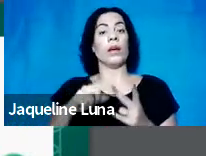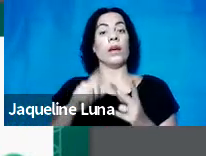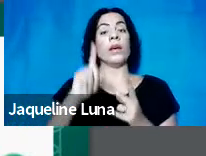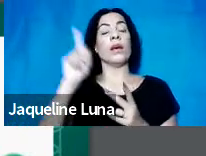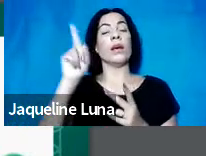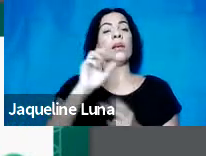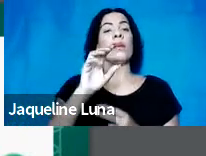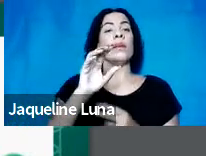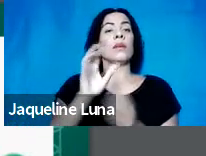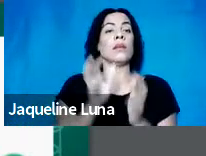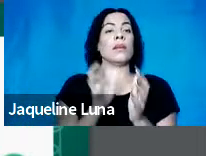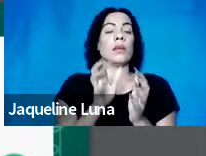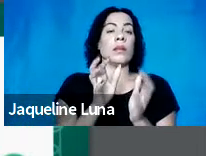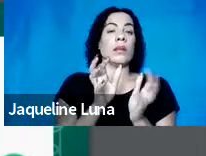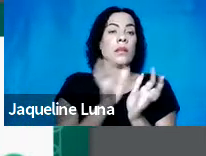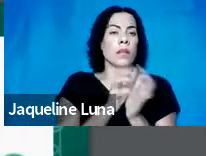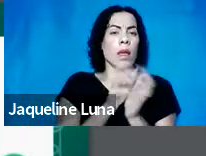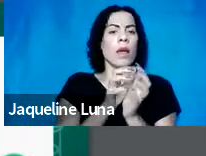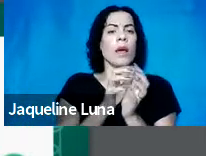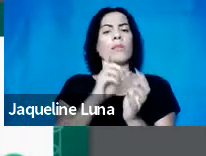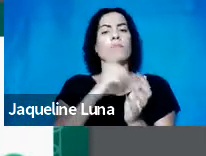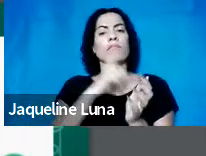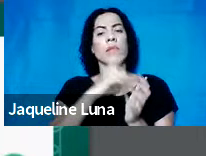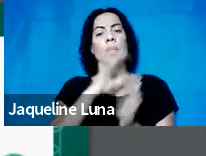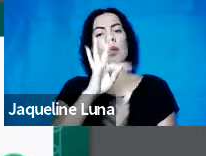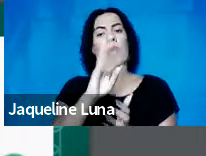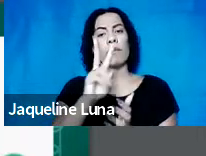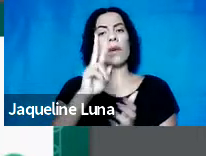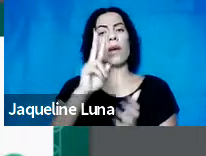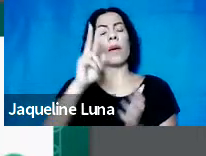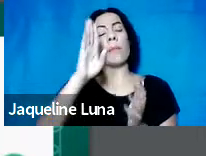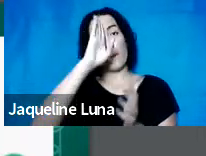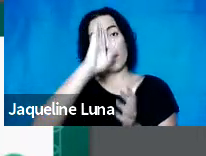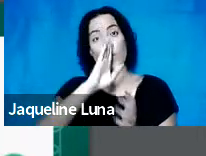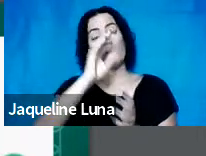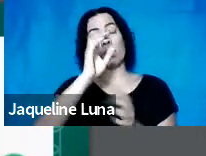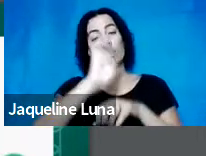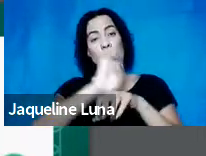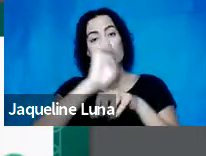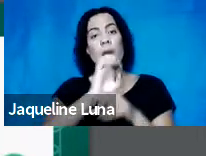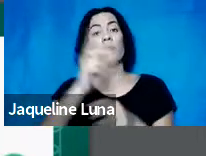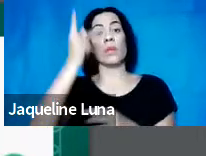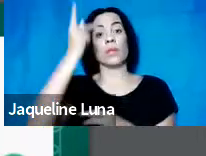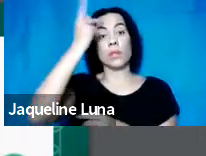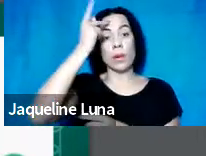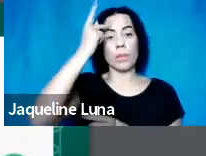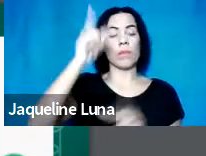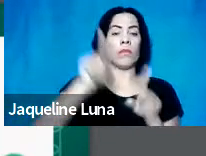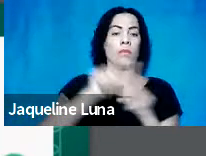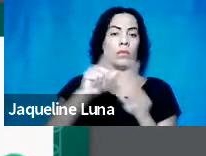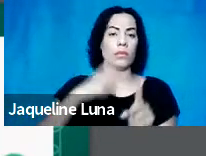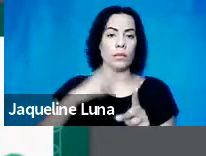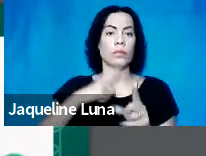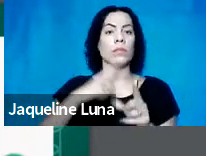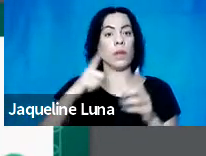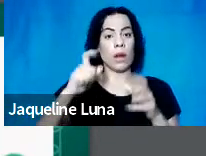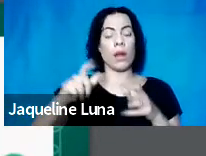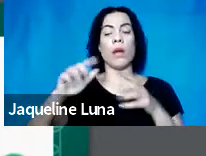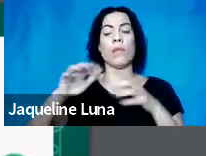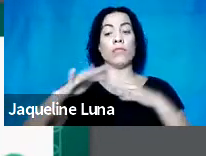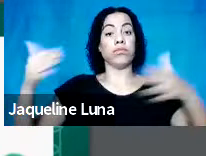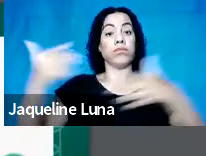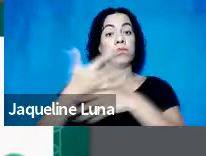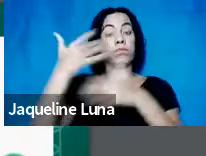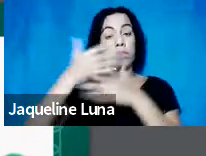TVC. Em Sergipe, a TV APP, também Pública Estadual. São Paulo, a TVT, com alcance para a região metropolitana